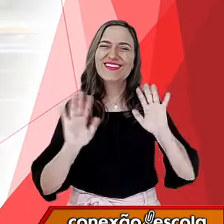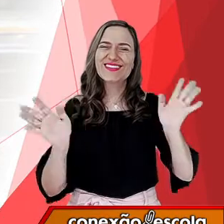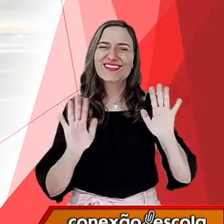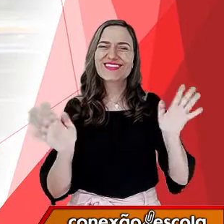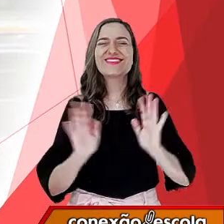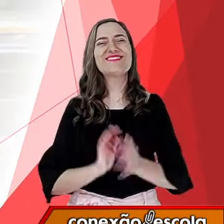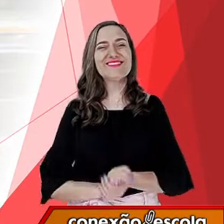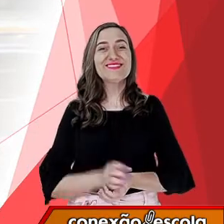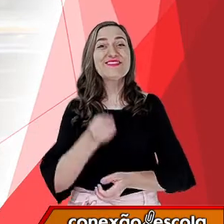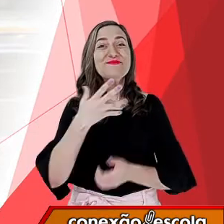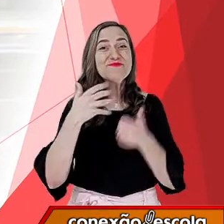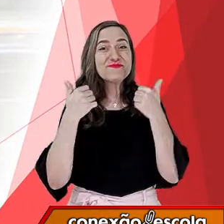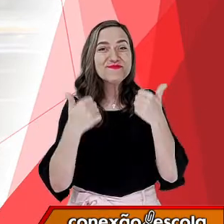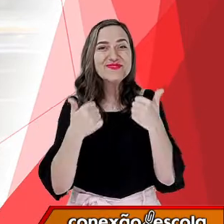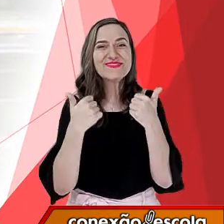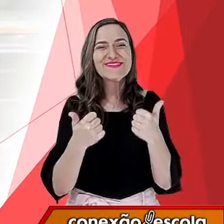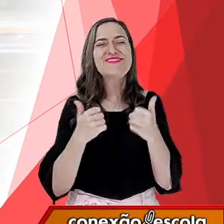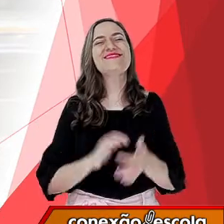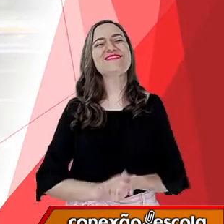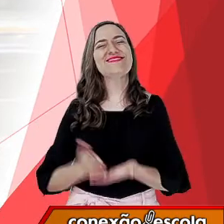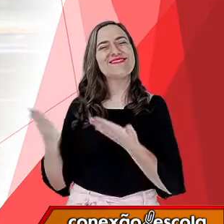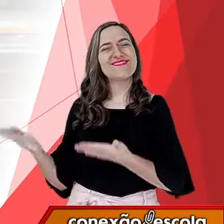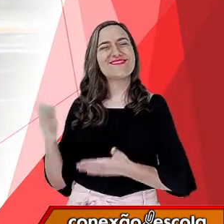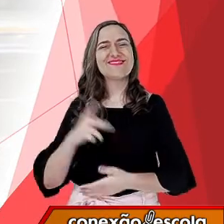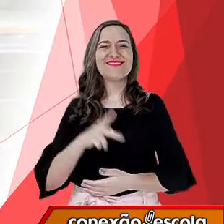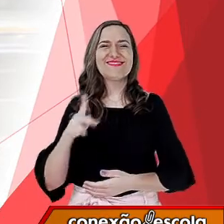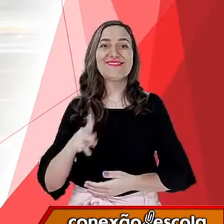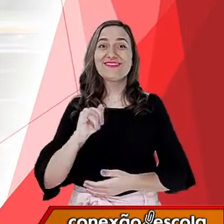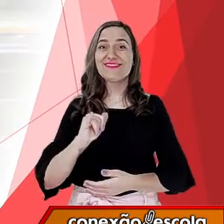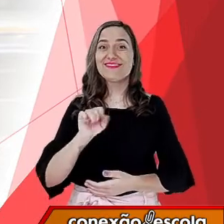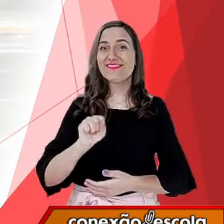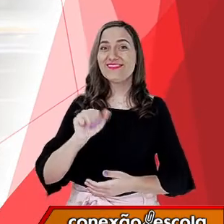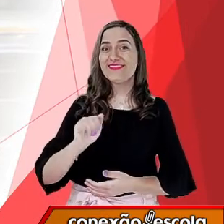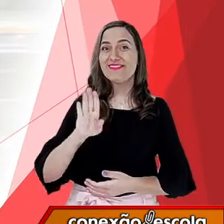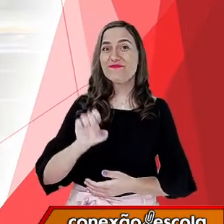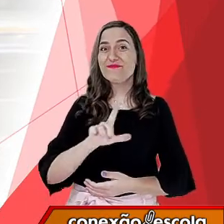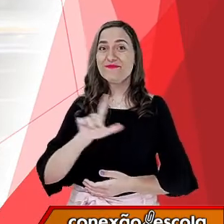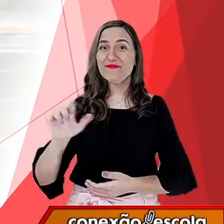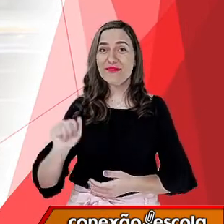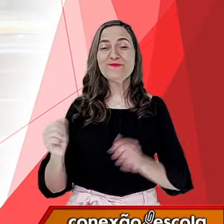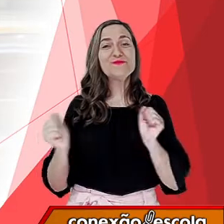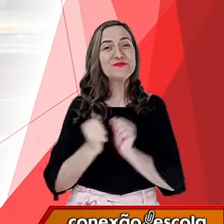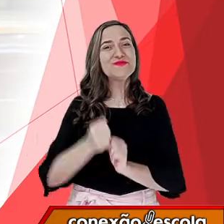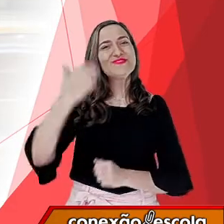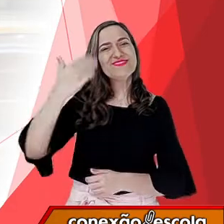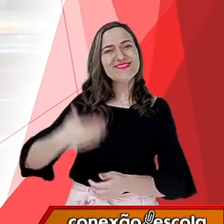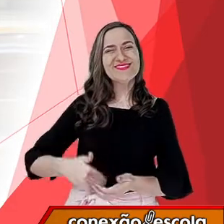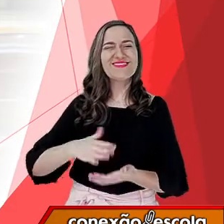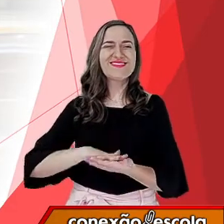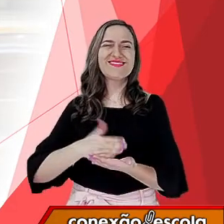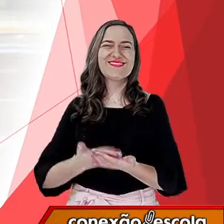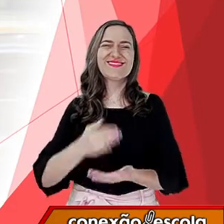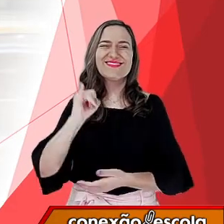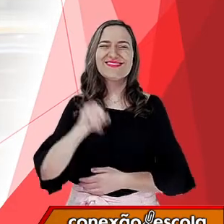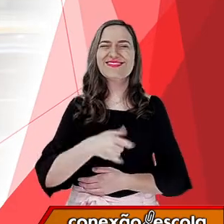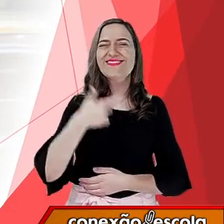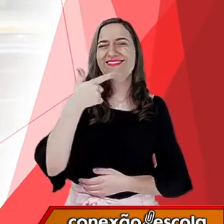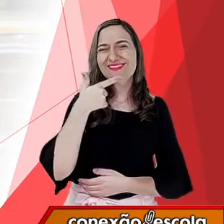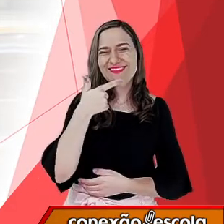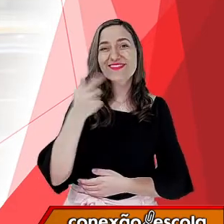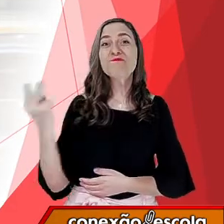Olá pessoal, tudo bem com vocês? Eu sou a professora Isabela e essa é a intérprete Jaqueline.